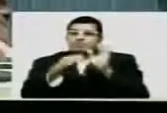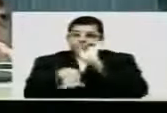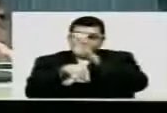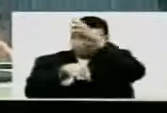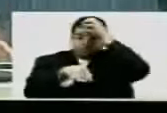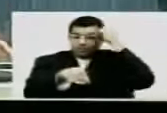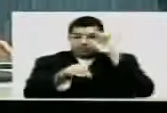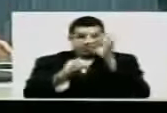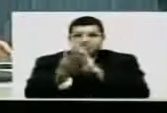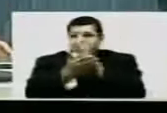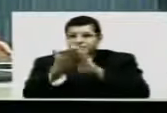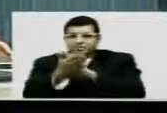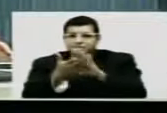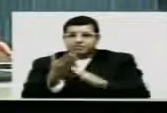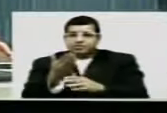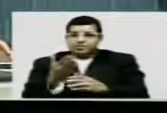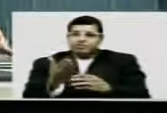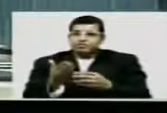do Amazonas não sabe.